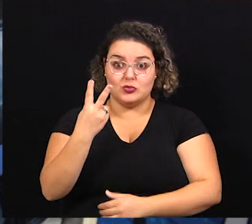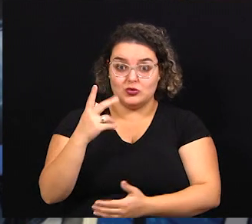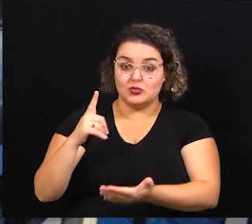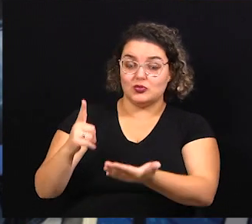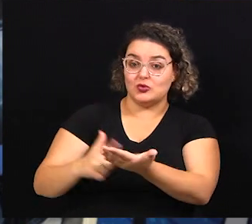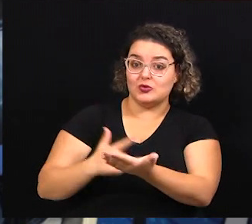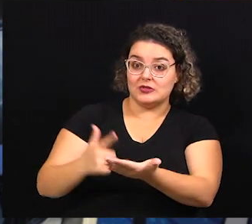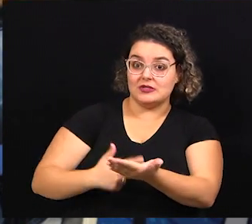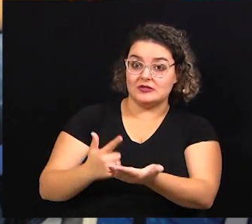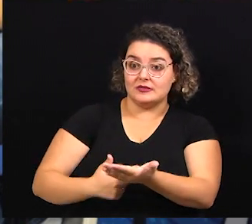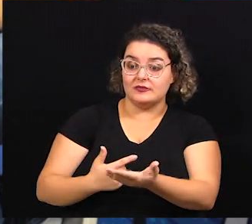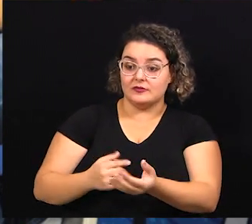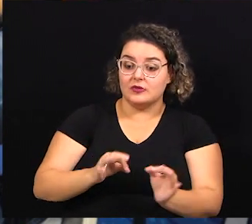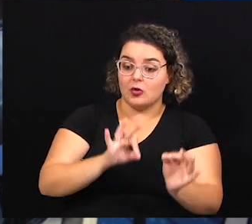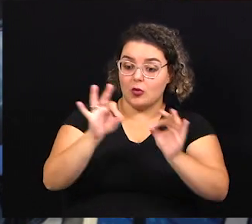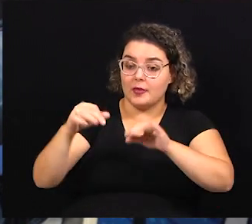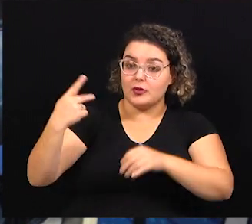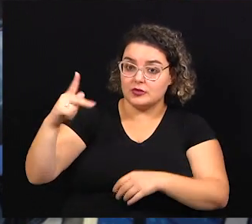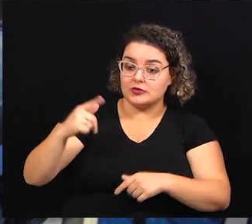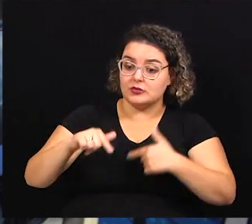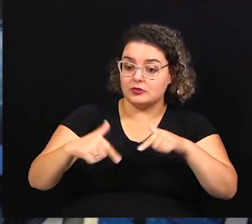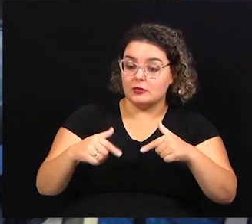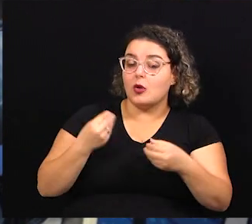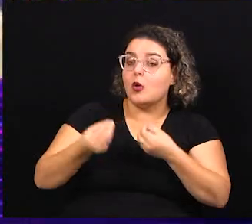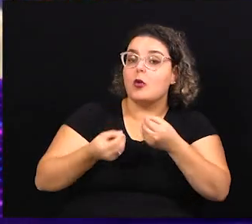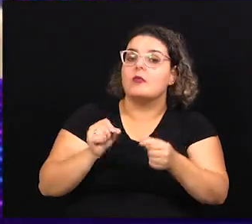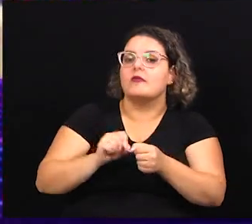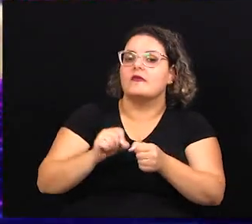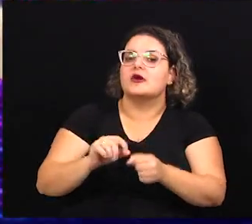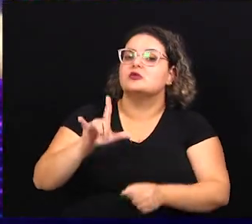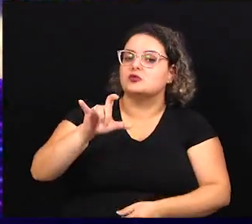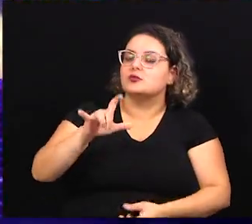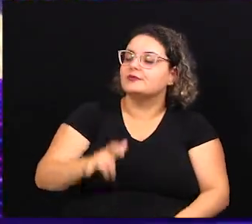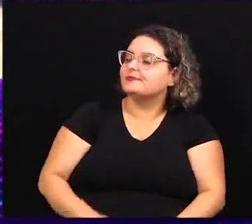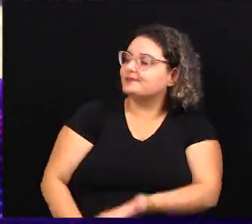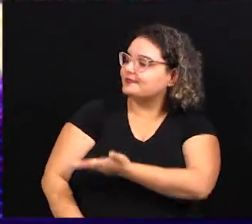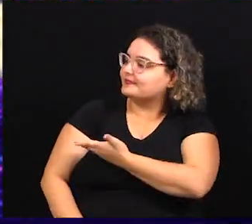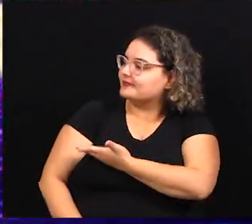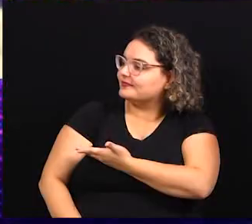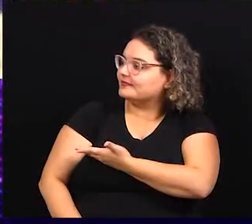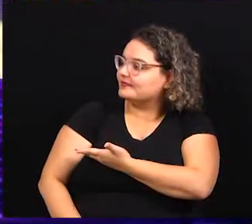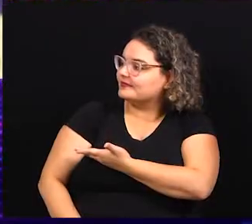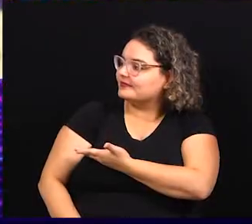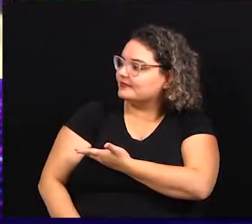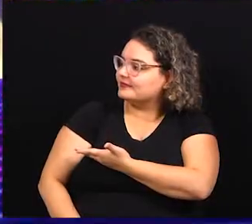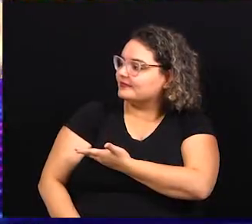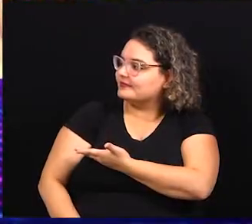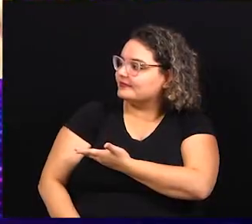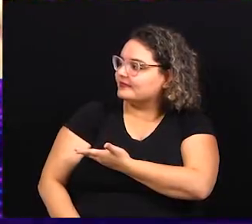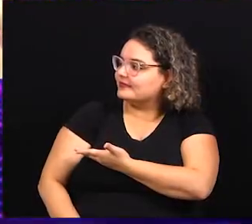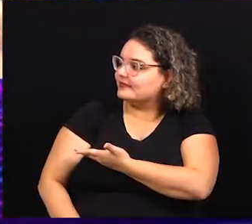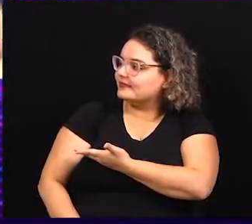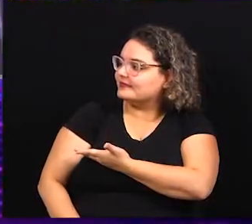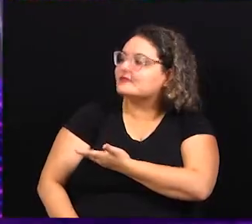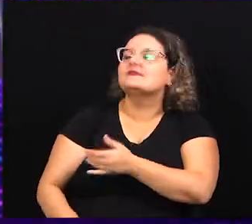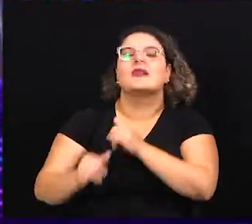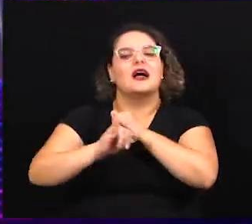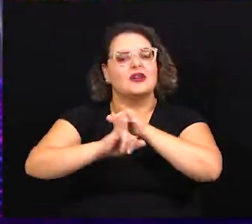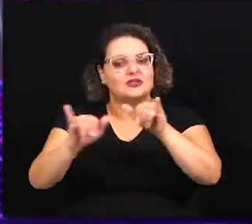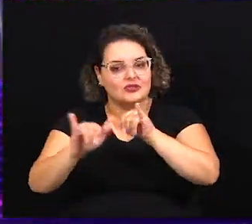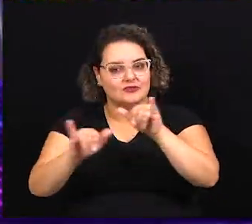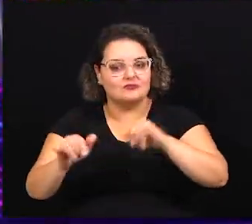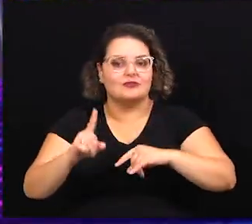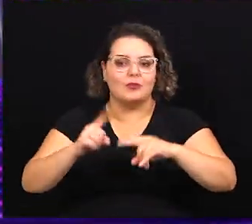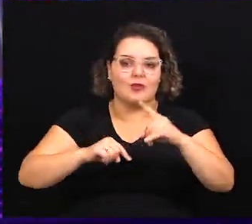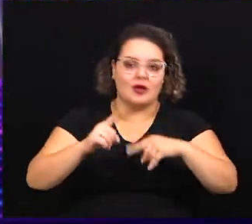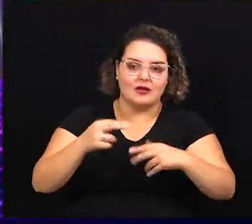acompanhar os 2 livros e o seu trabalho, como é que faz? O meu Instagram chama-se o Diego Hattes. Por